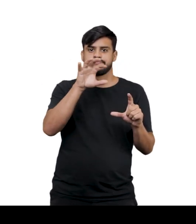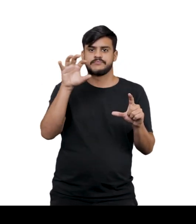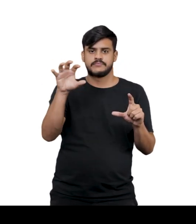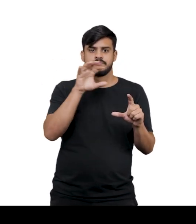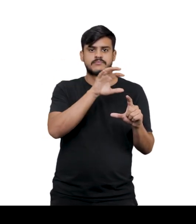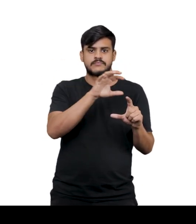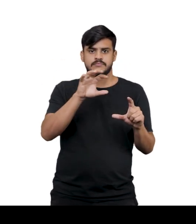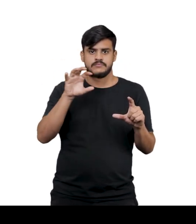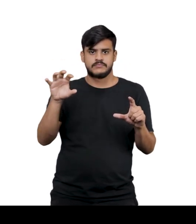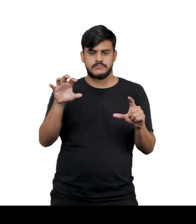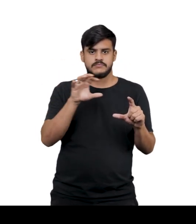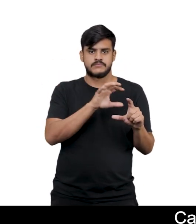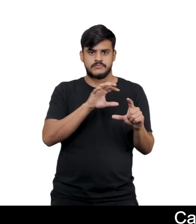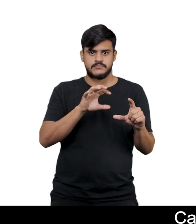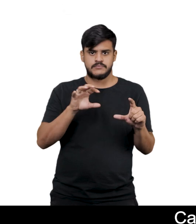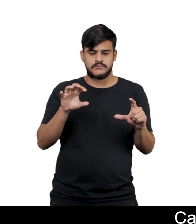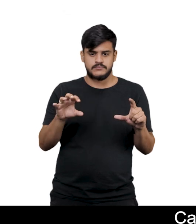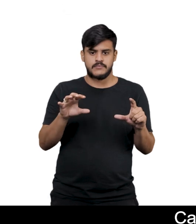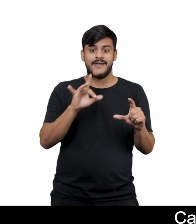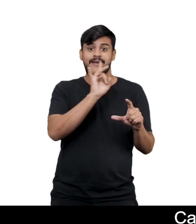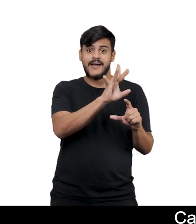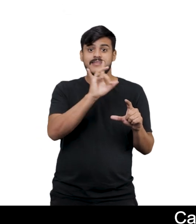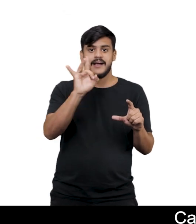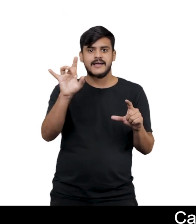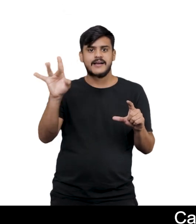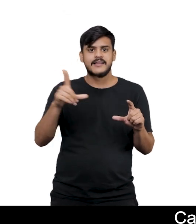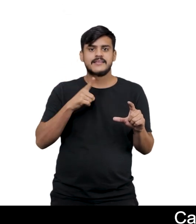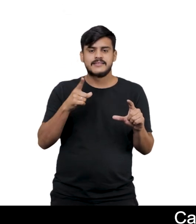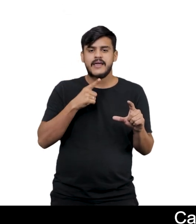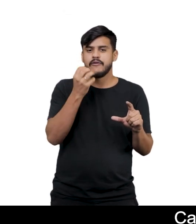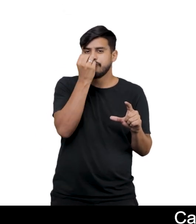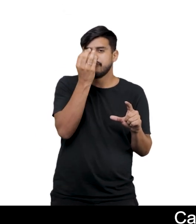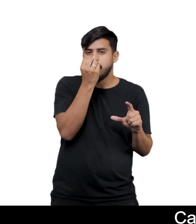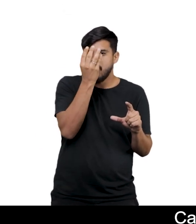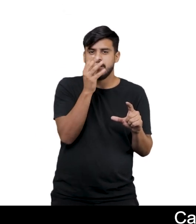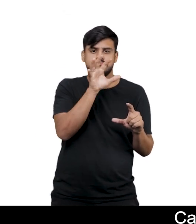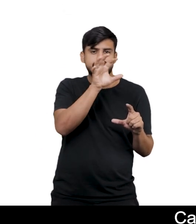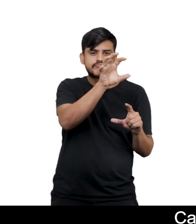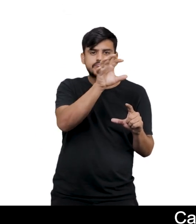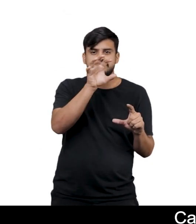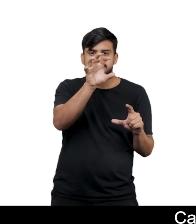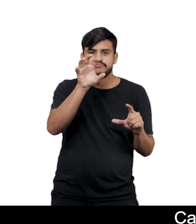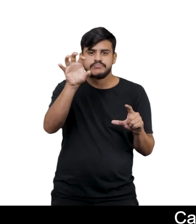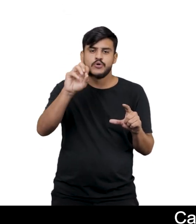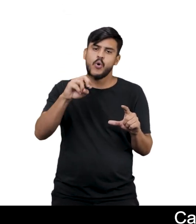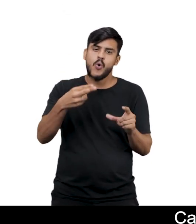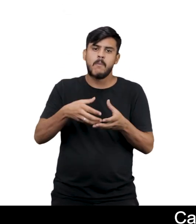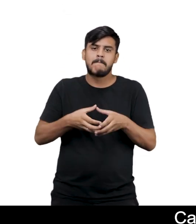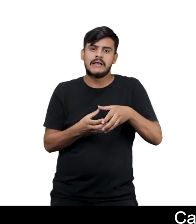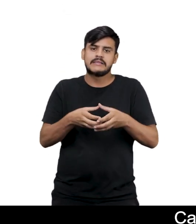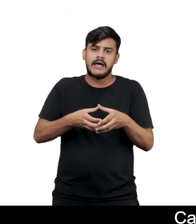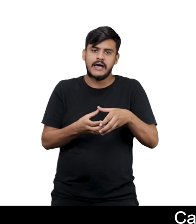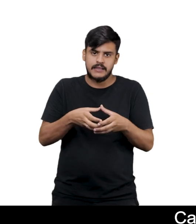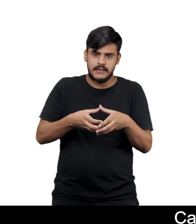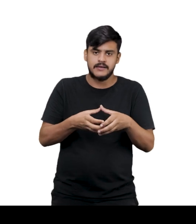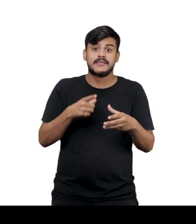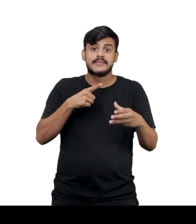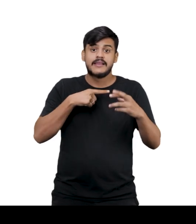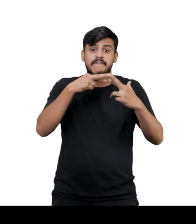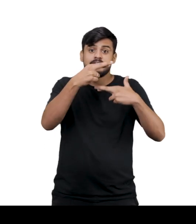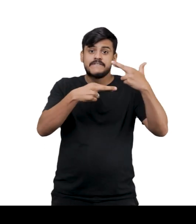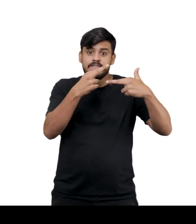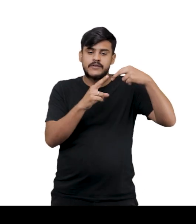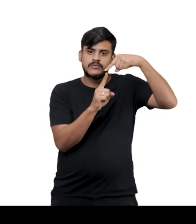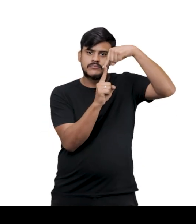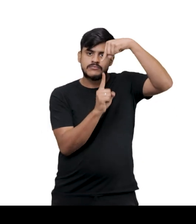9 módulos. Cada módulo exibe uma roseta circular, semelhante a uma flor ou mandala,